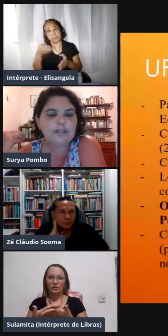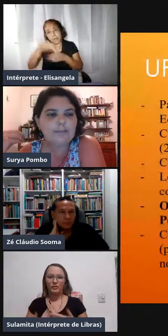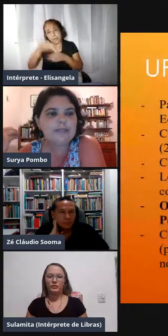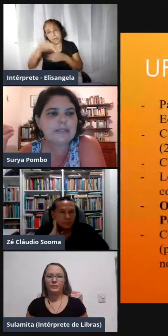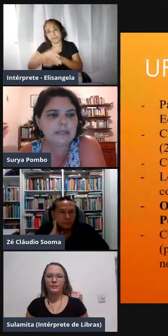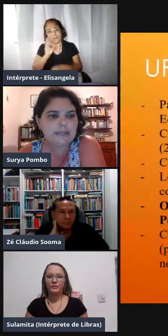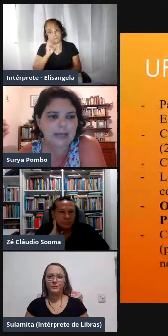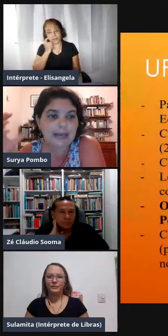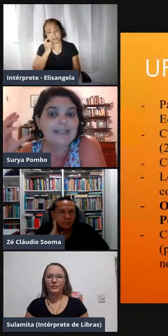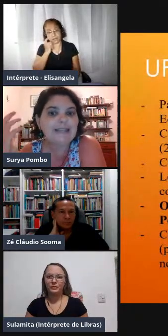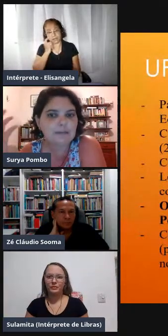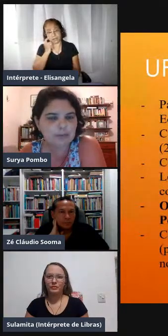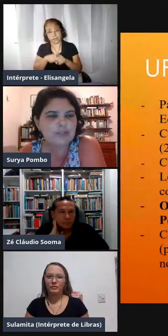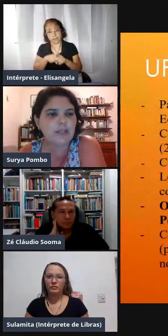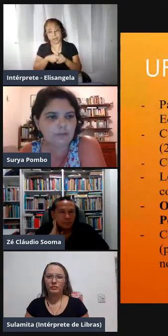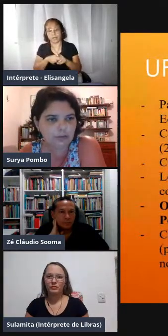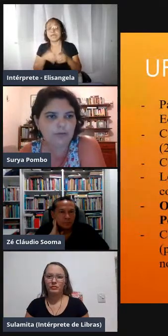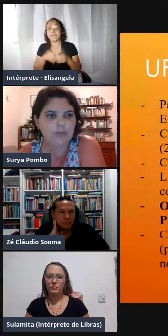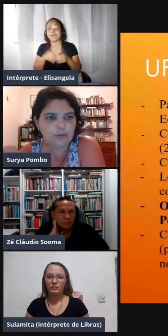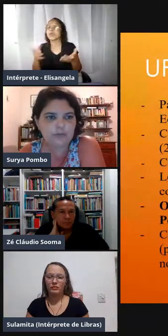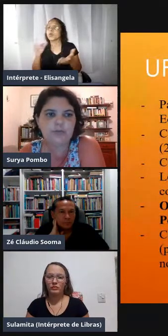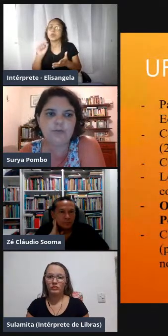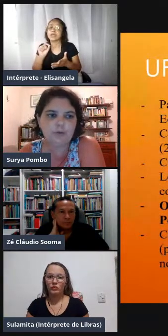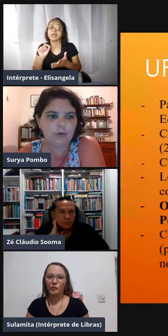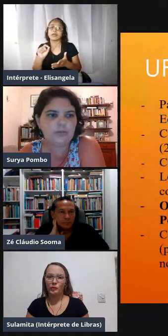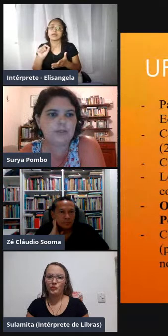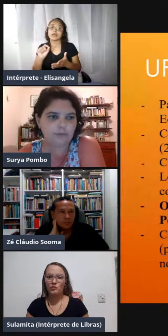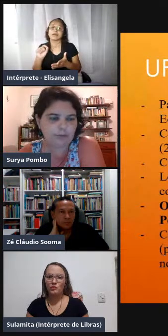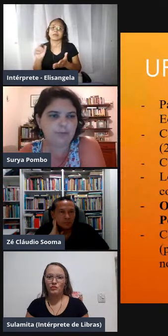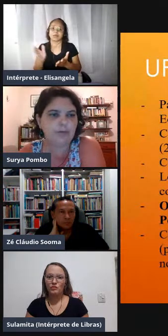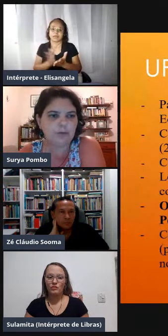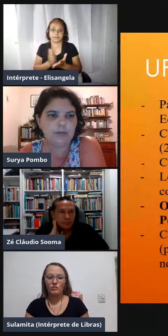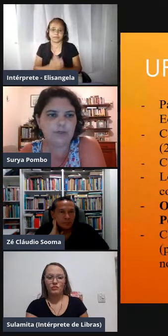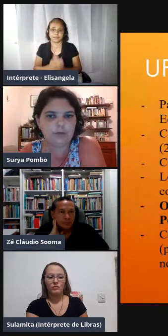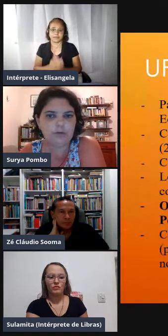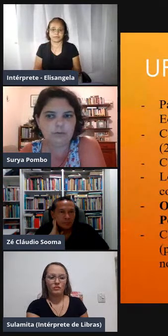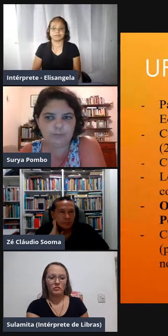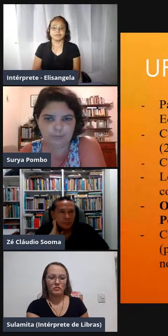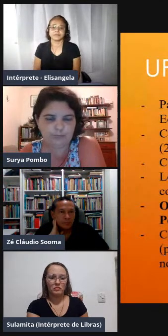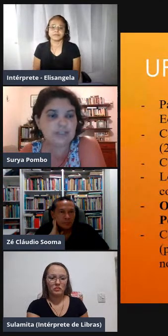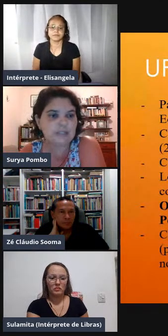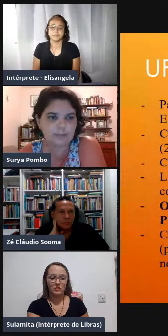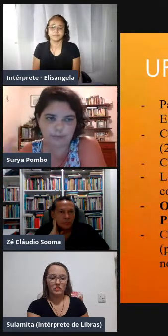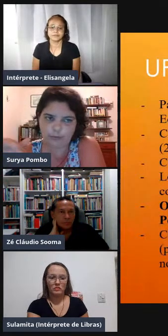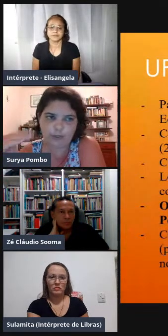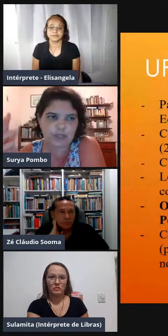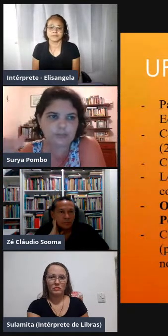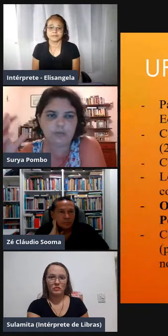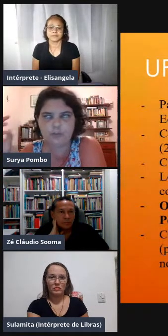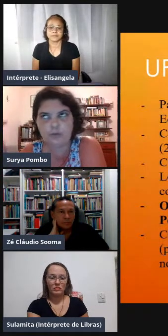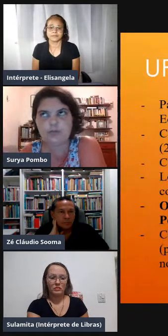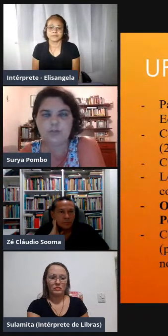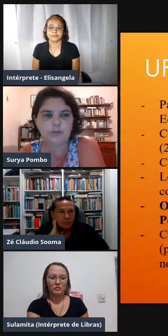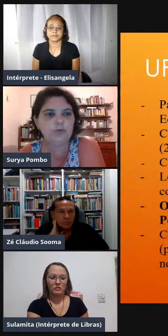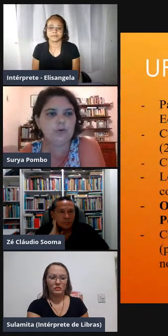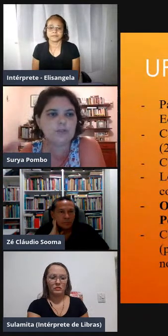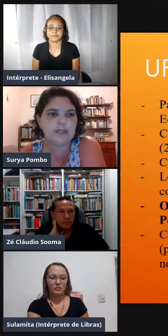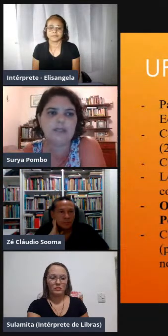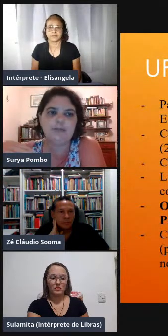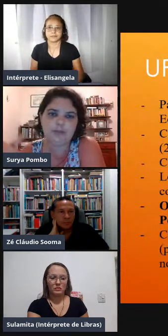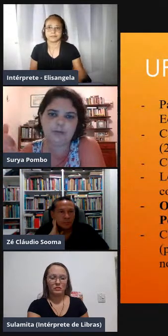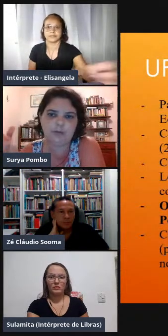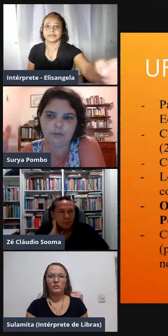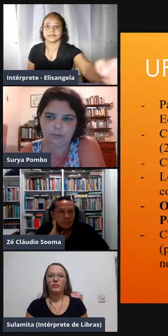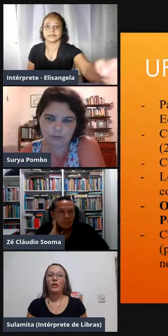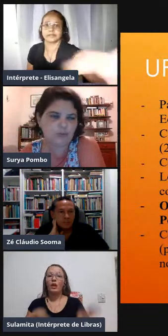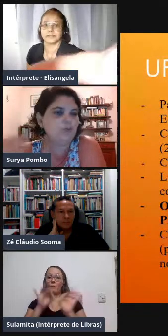levantando toda a pesquisa. Ainda era possível em 2011, que foi o primeiro ano que eu fiz essa, foi um projeto de 2011, 2012,